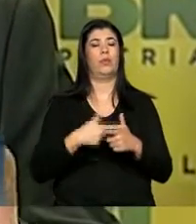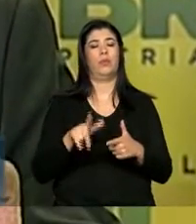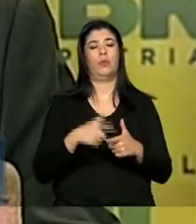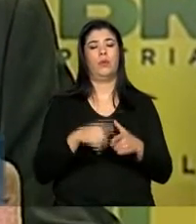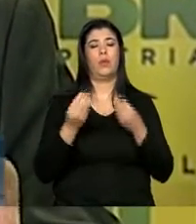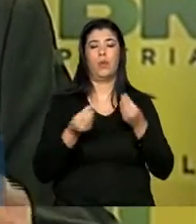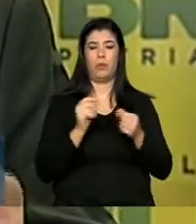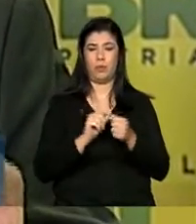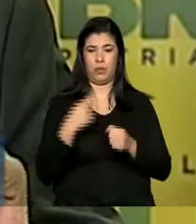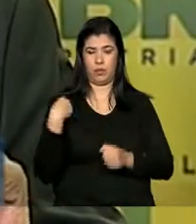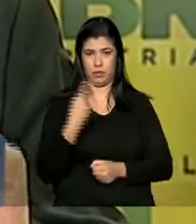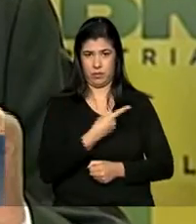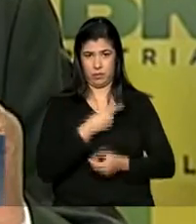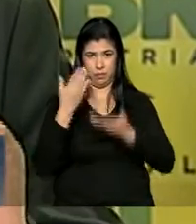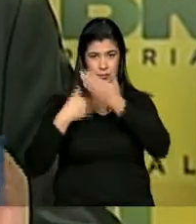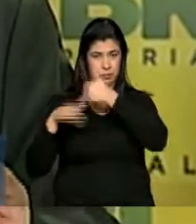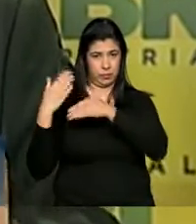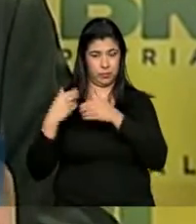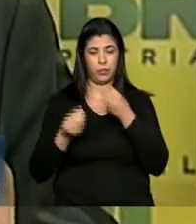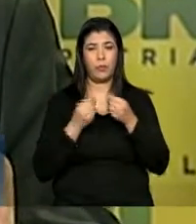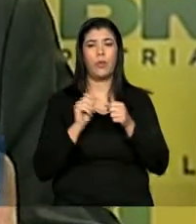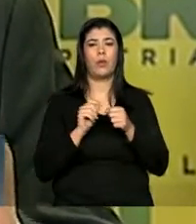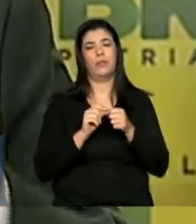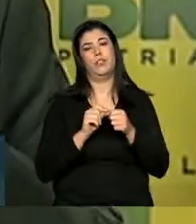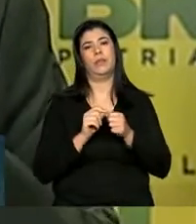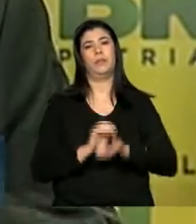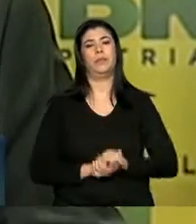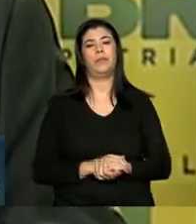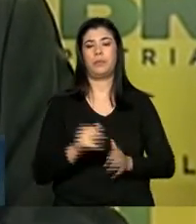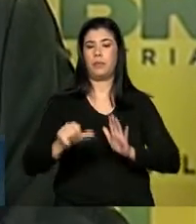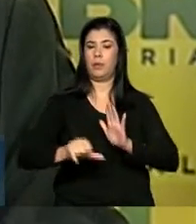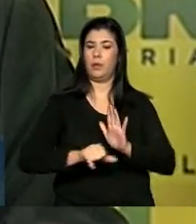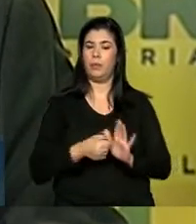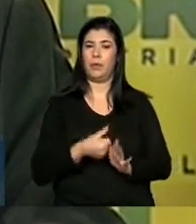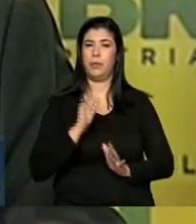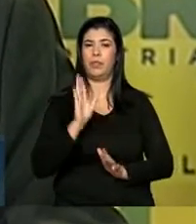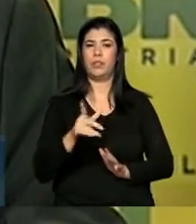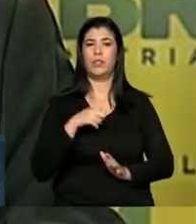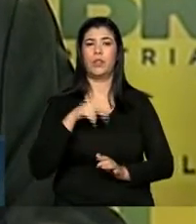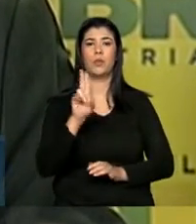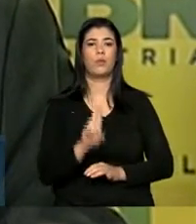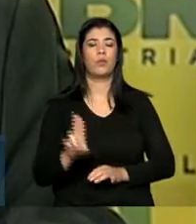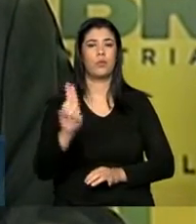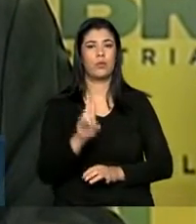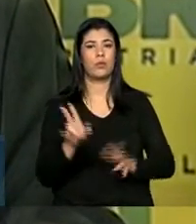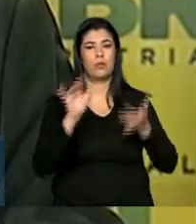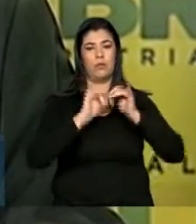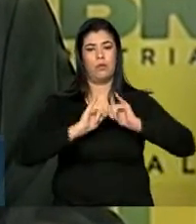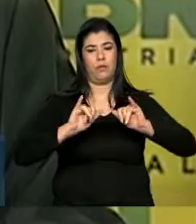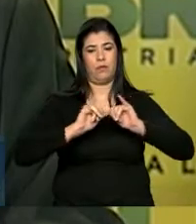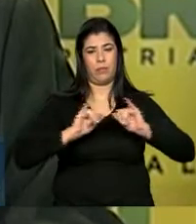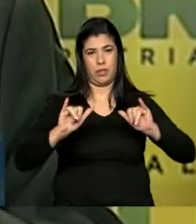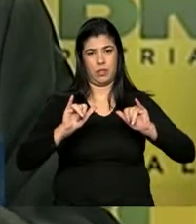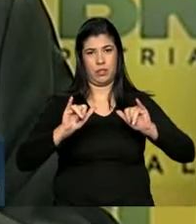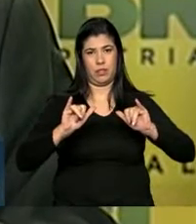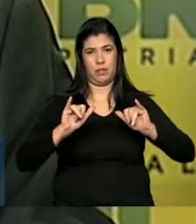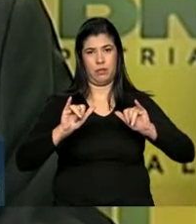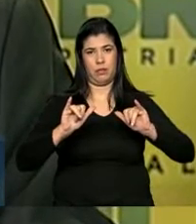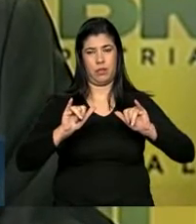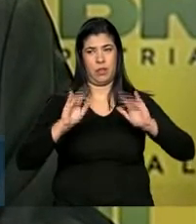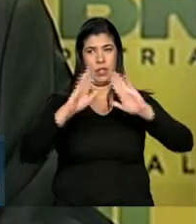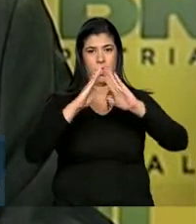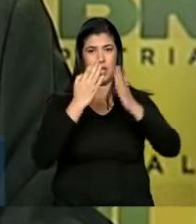que que nós fizemos esse ano? O que que podemos fazer? Primeiro, nós usamos o dado que a escola nos forneceu. Eu